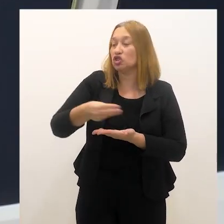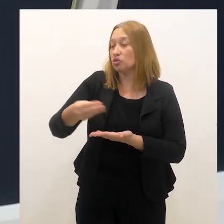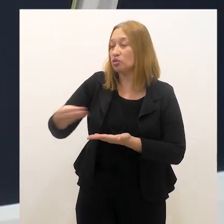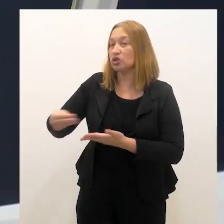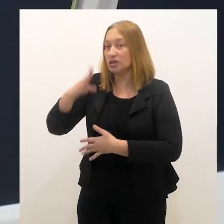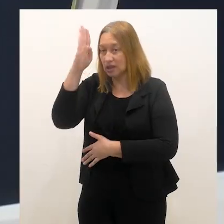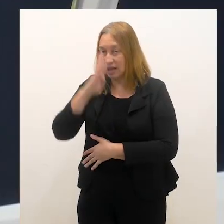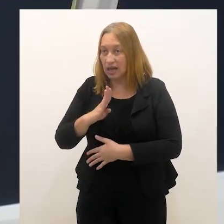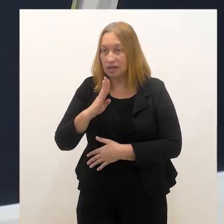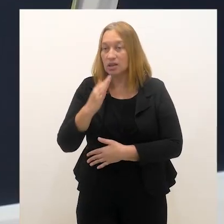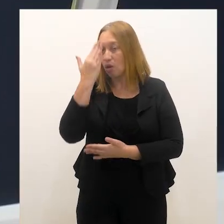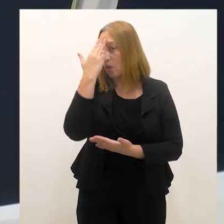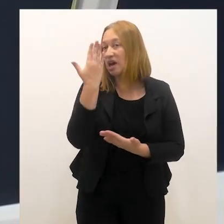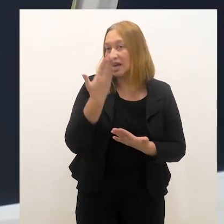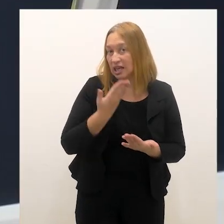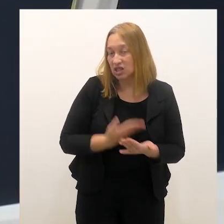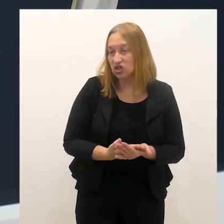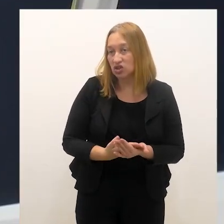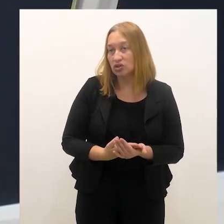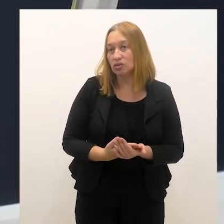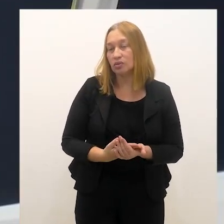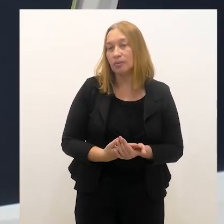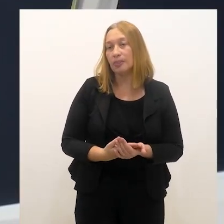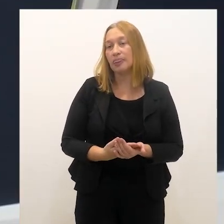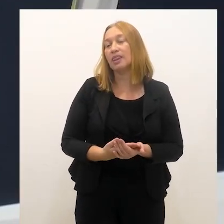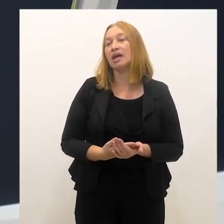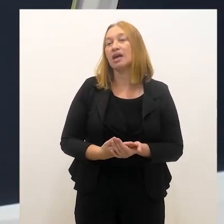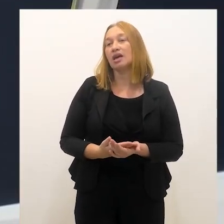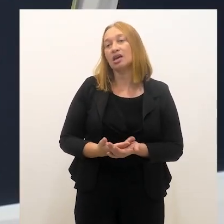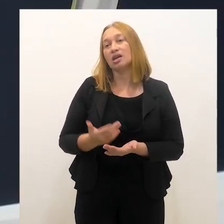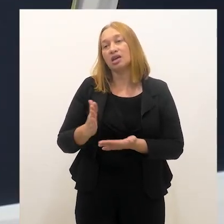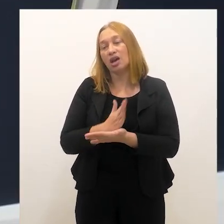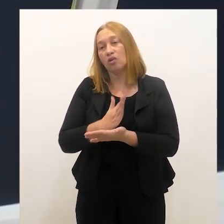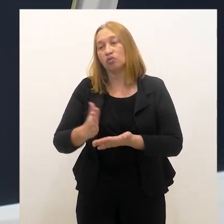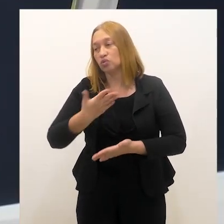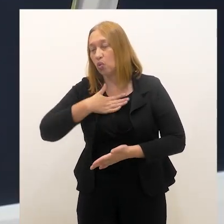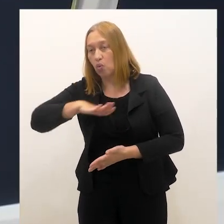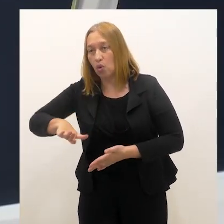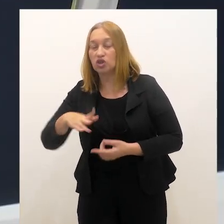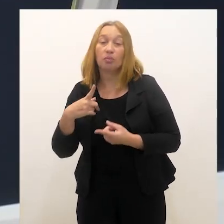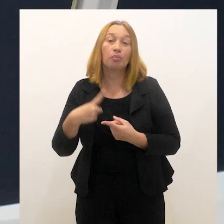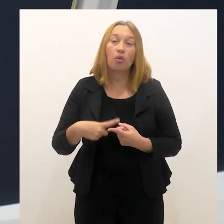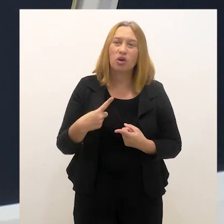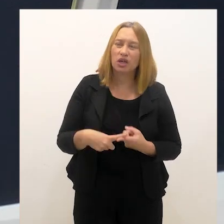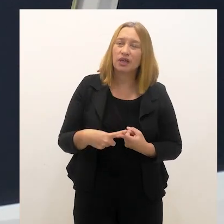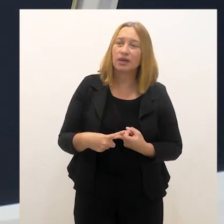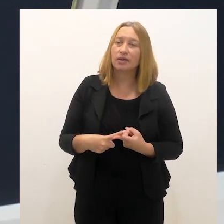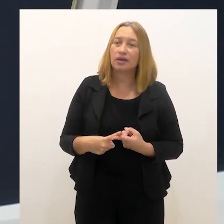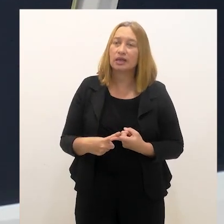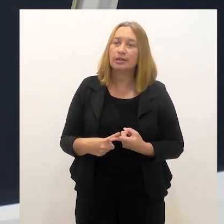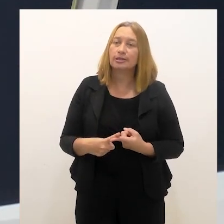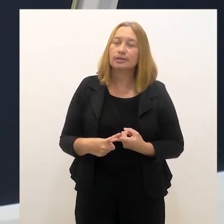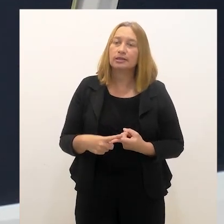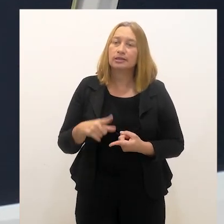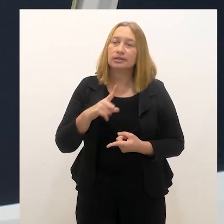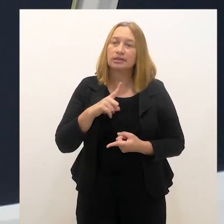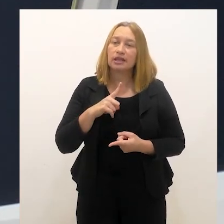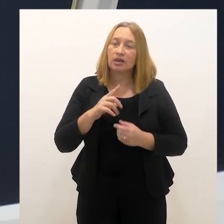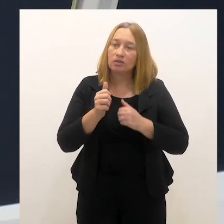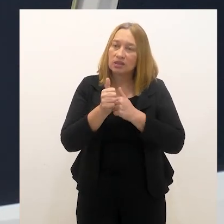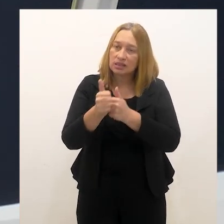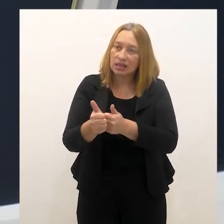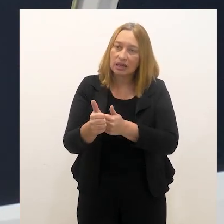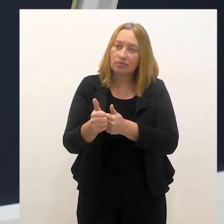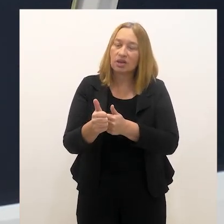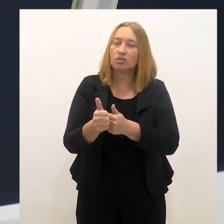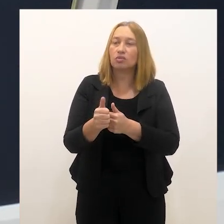graça, eu acredito que incomodou porque existe um